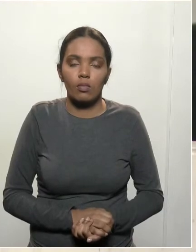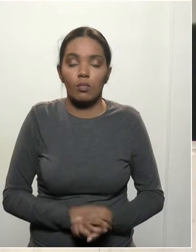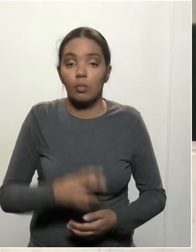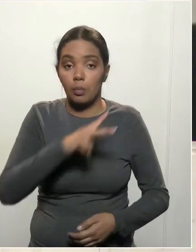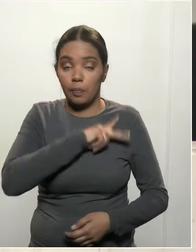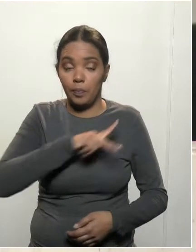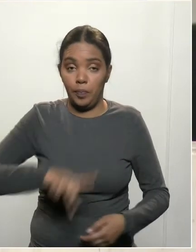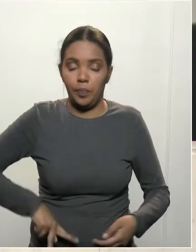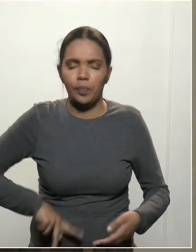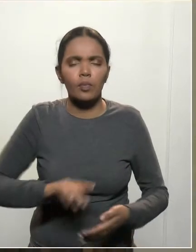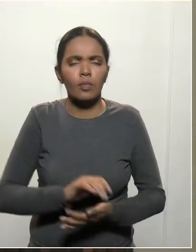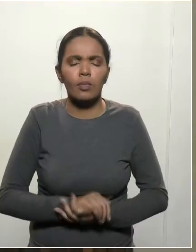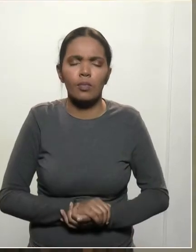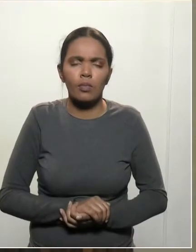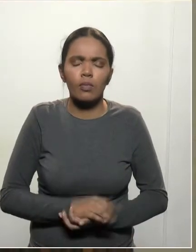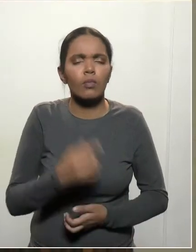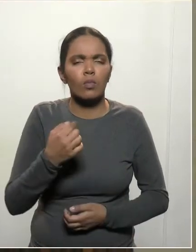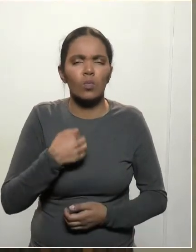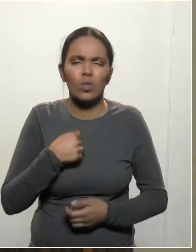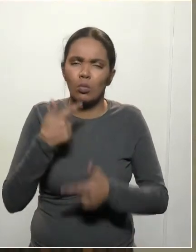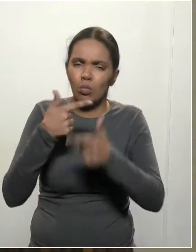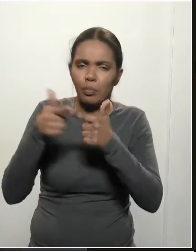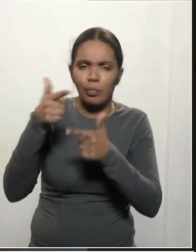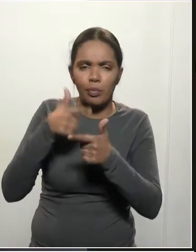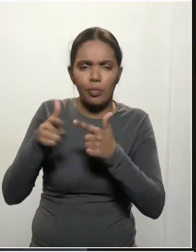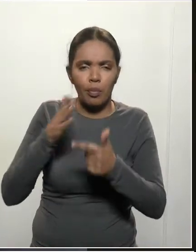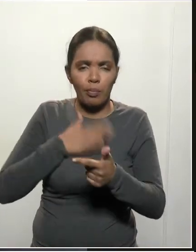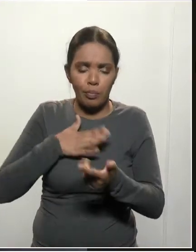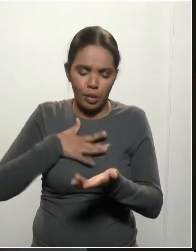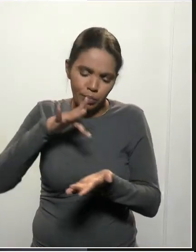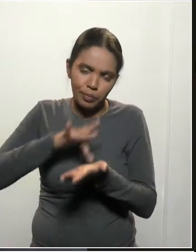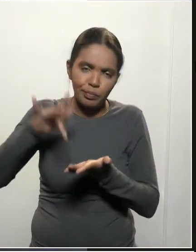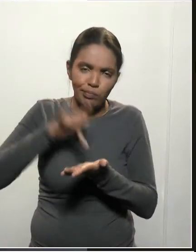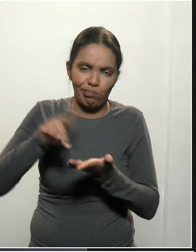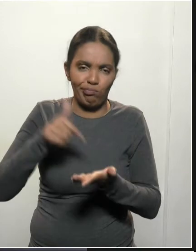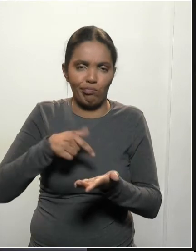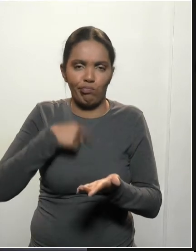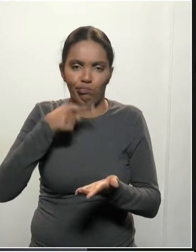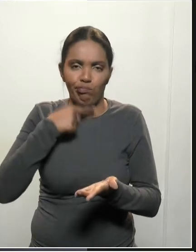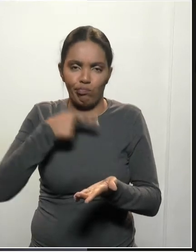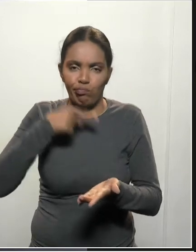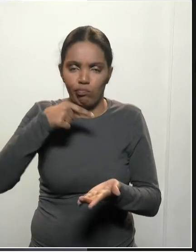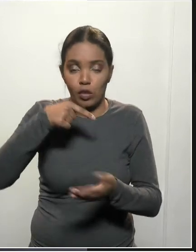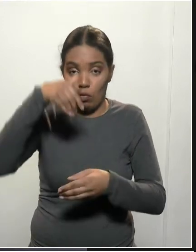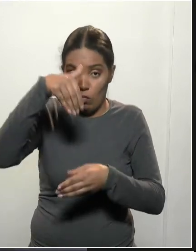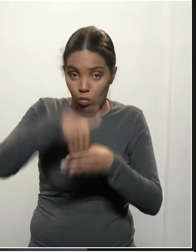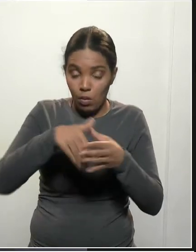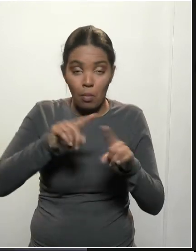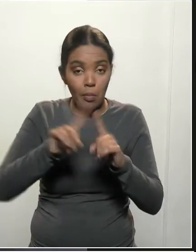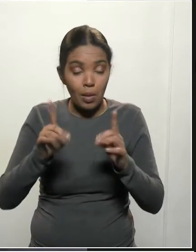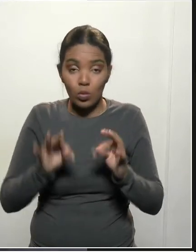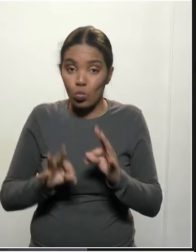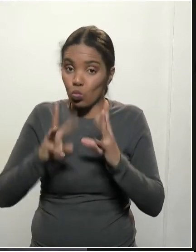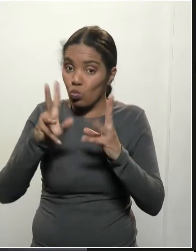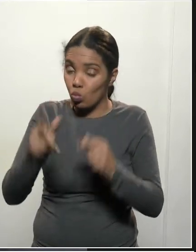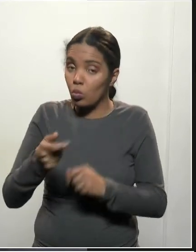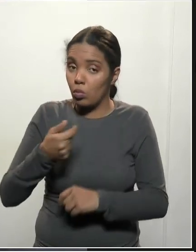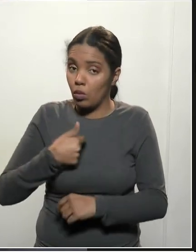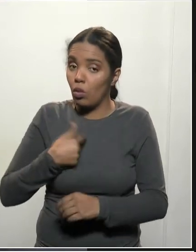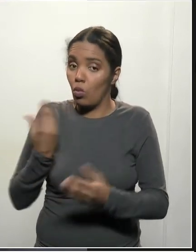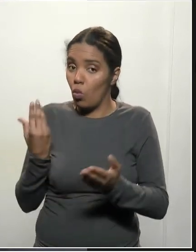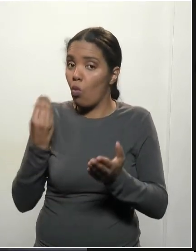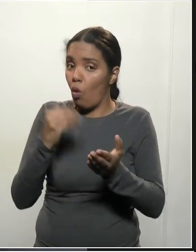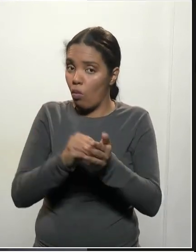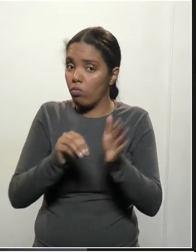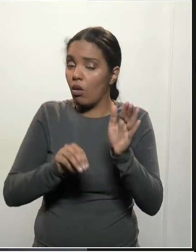Senhor presidente, eu estou com um problema aqui no meu iPad para votar, mas em todas as votações eu encaminhei no chat o voto